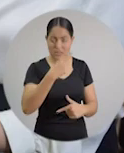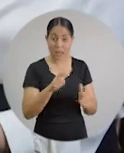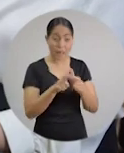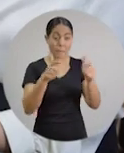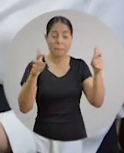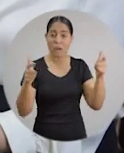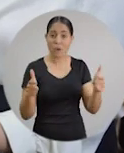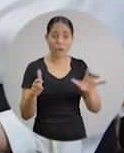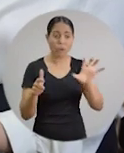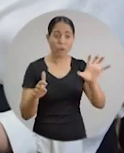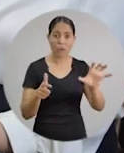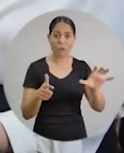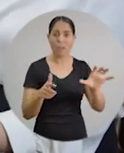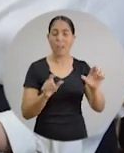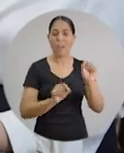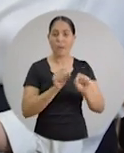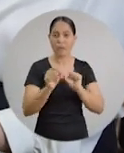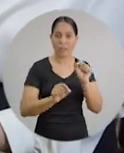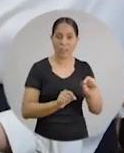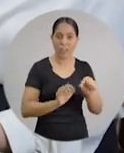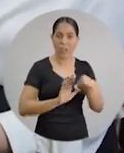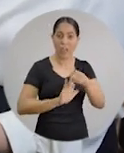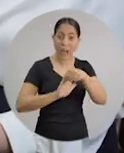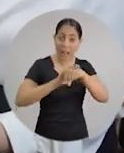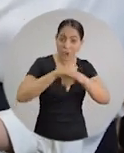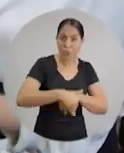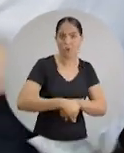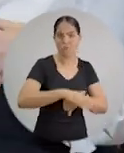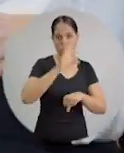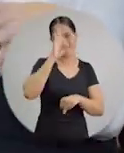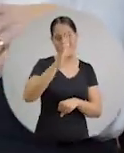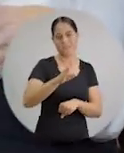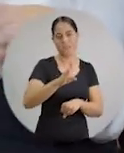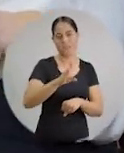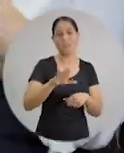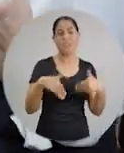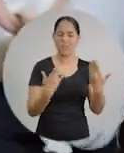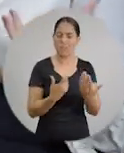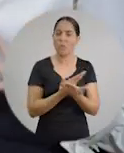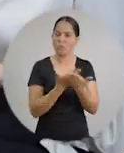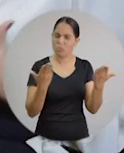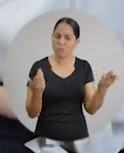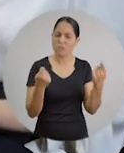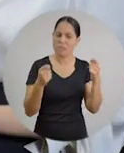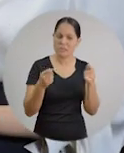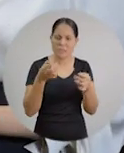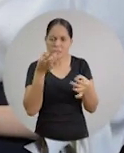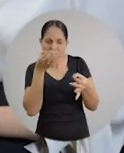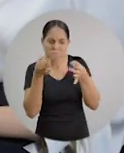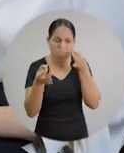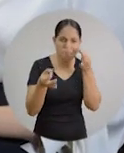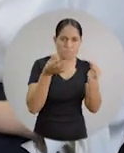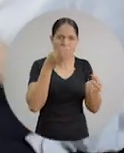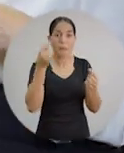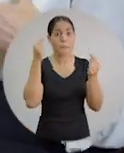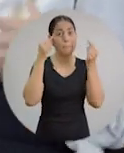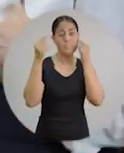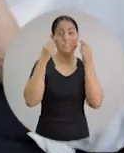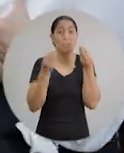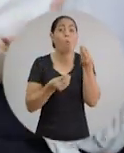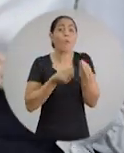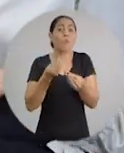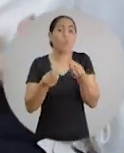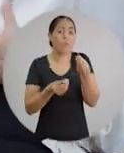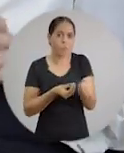sendo que a maior parte dos casos de violência contra a mulher são à noite. Então, olhar para esses números de subnotificação faz a